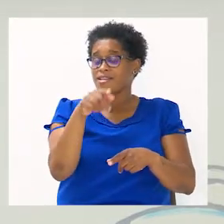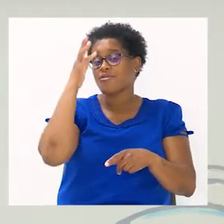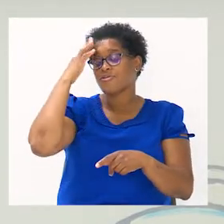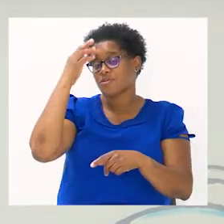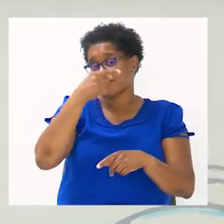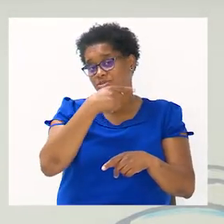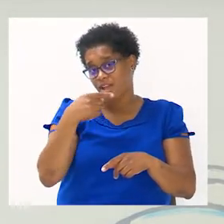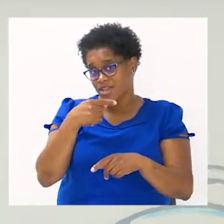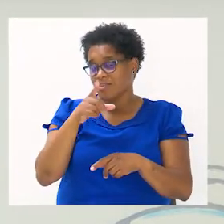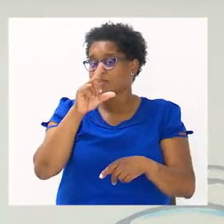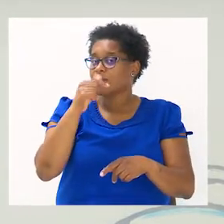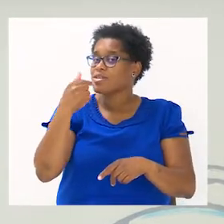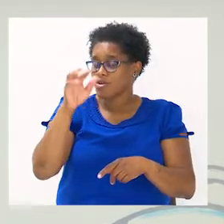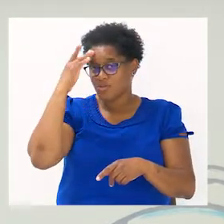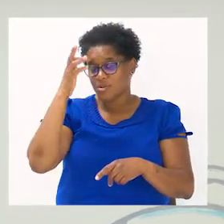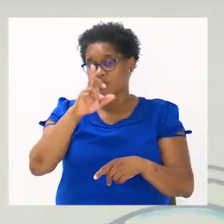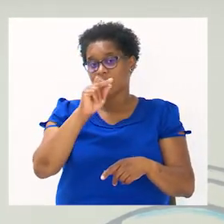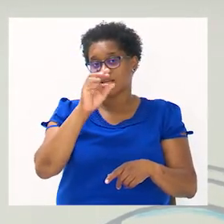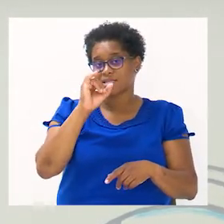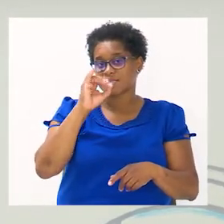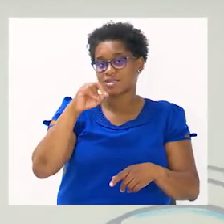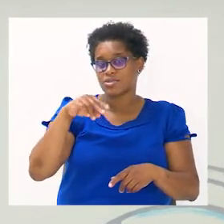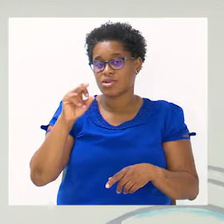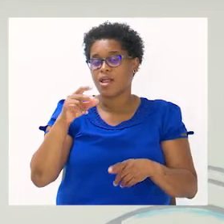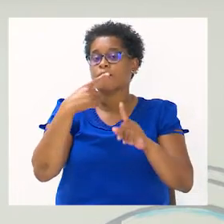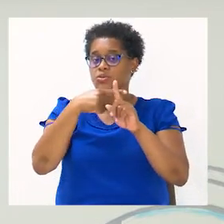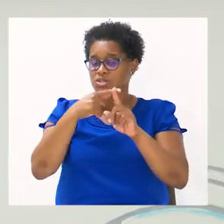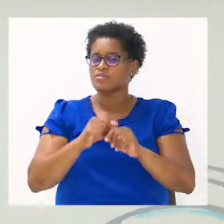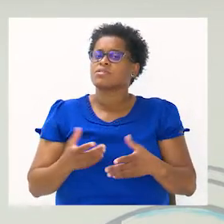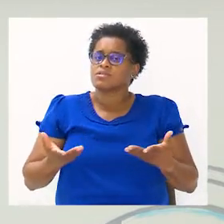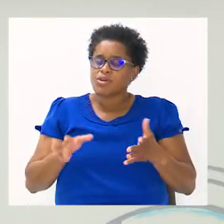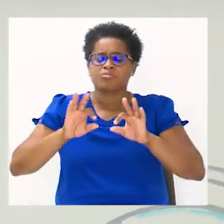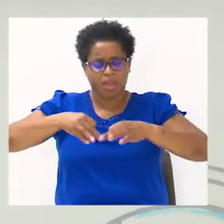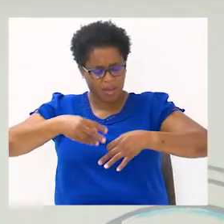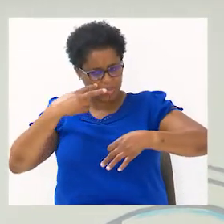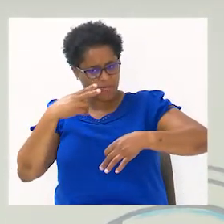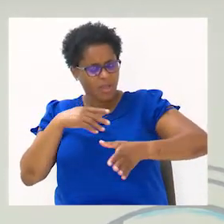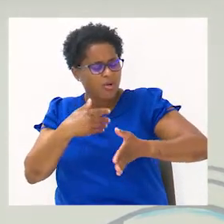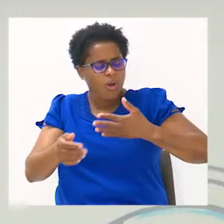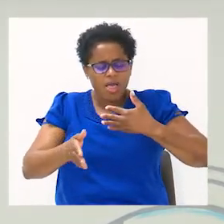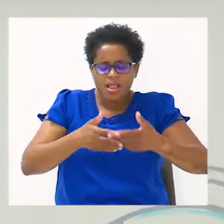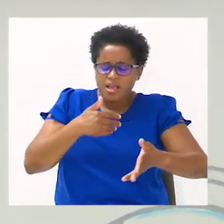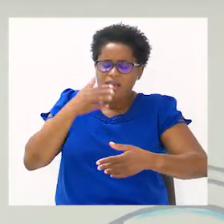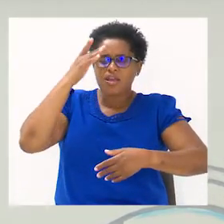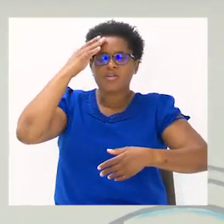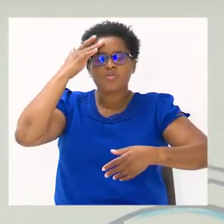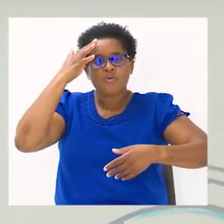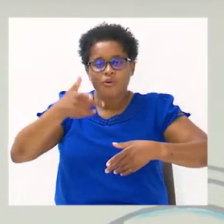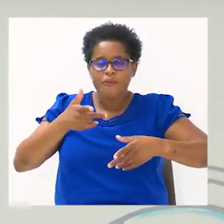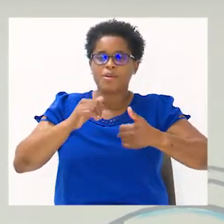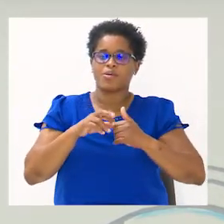número negativo e tem um número racional positivo. E acabamos de ver que